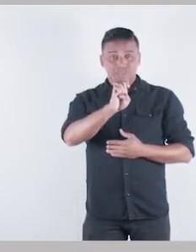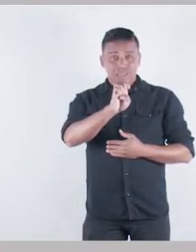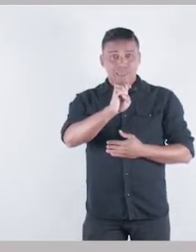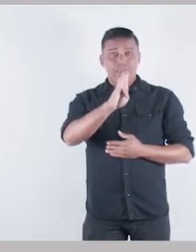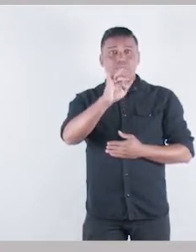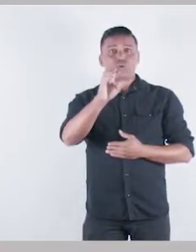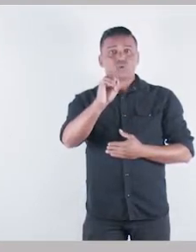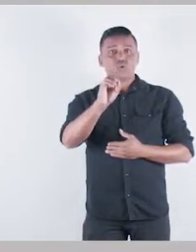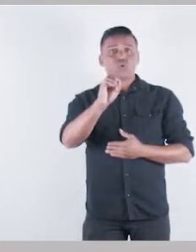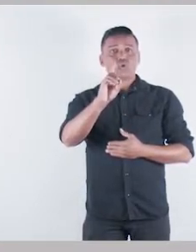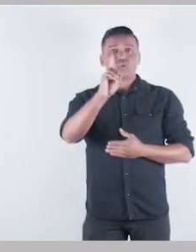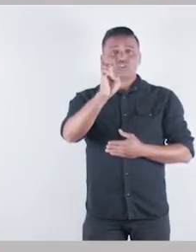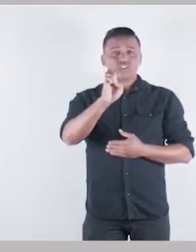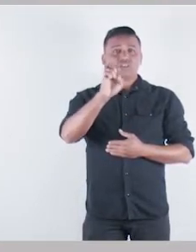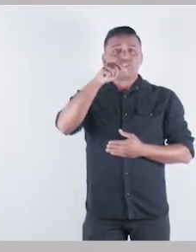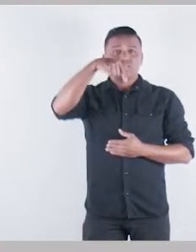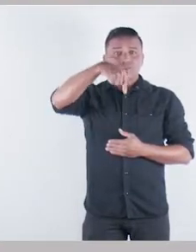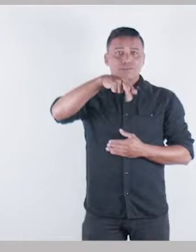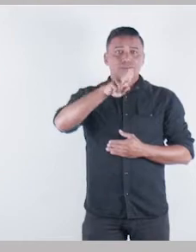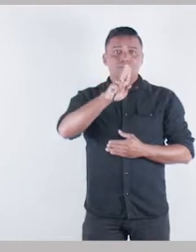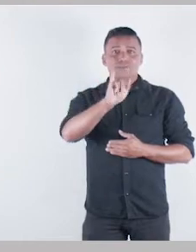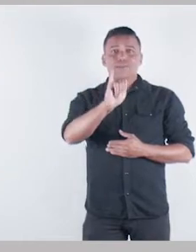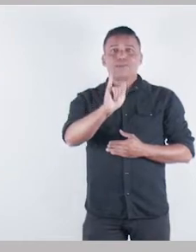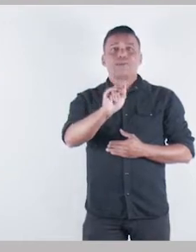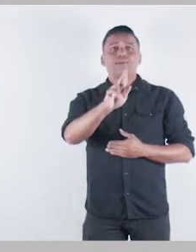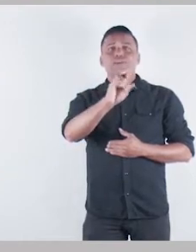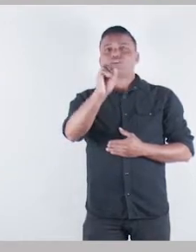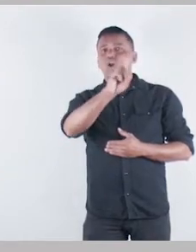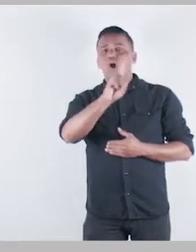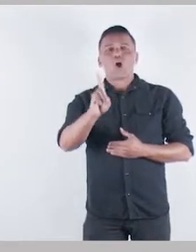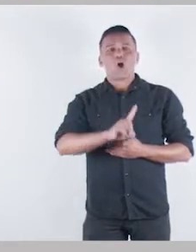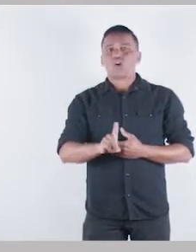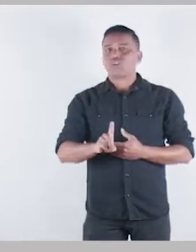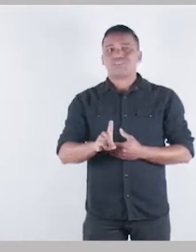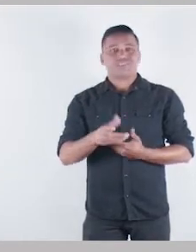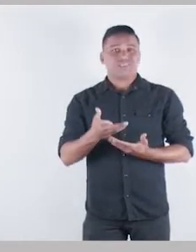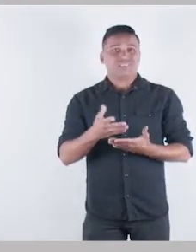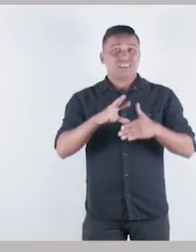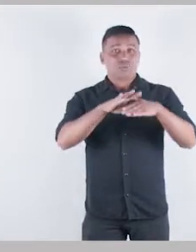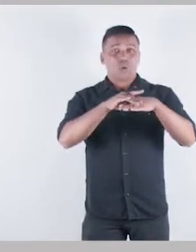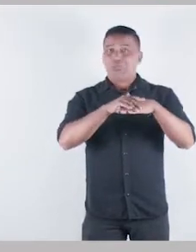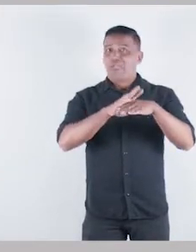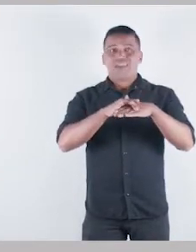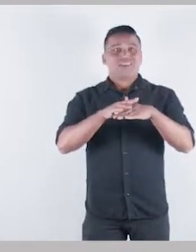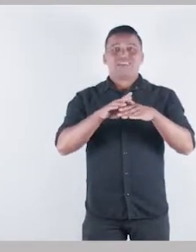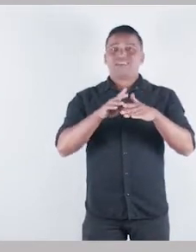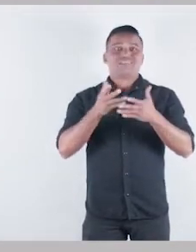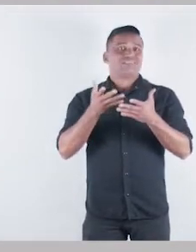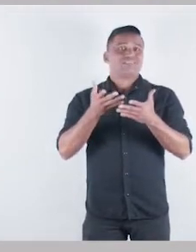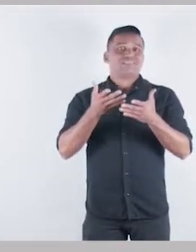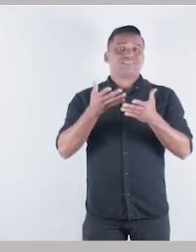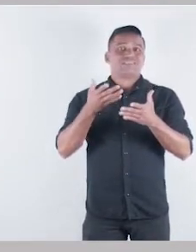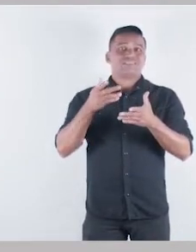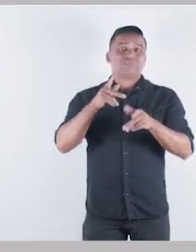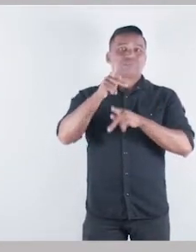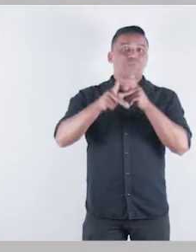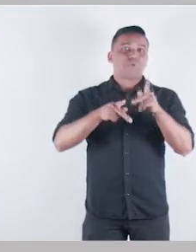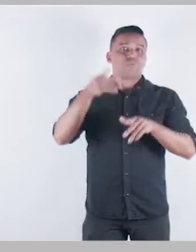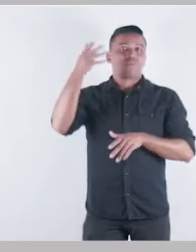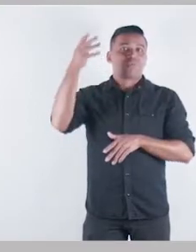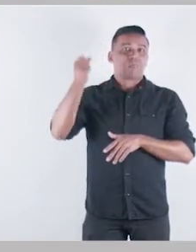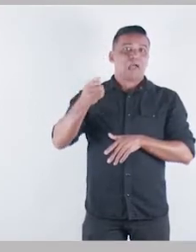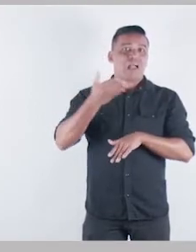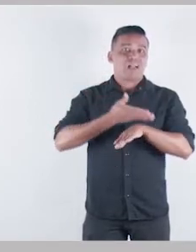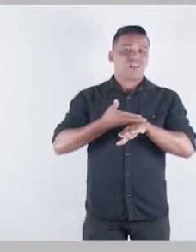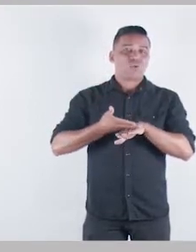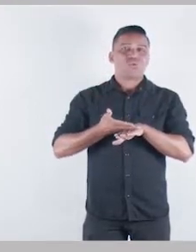nessa patologia do branco brasileiro é tão incrível que o mesmo cara que autoriza a criação de uma escola só para negros,